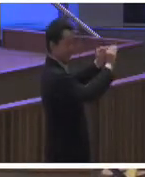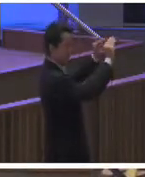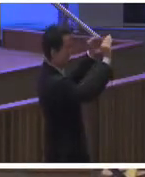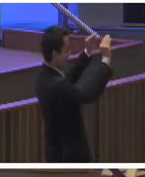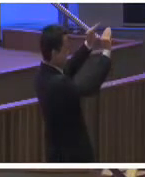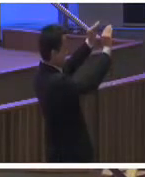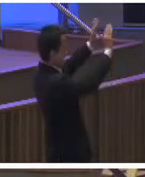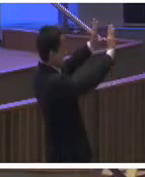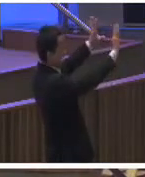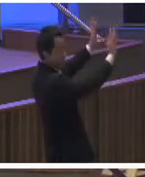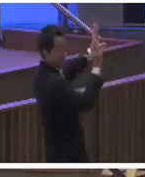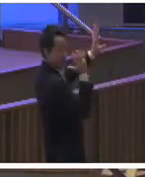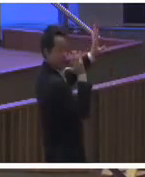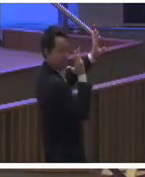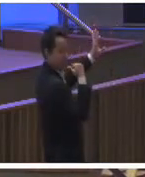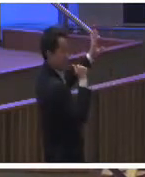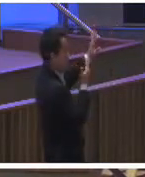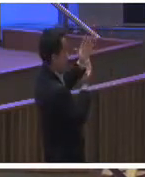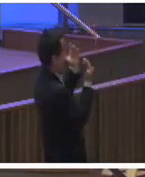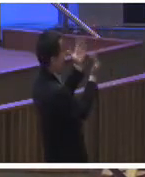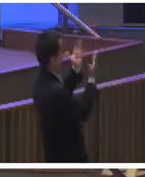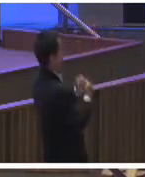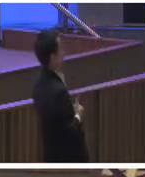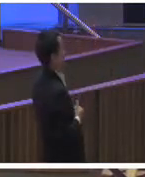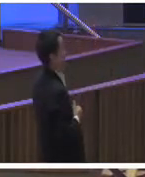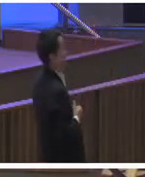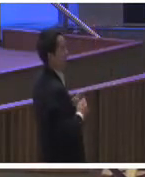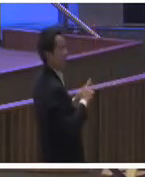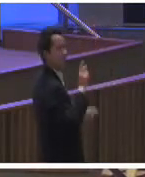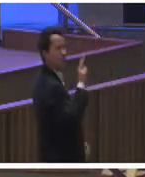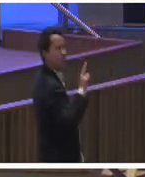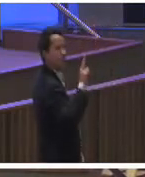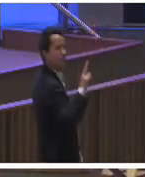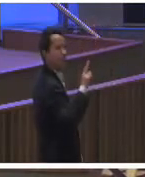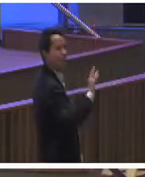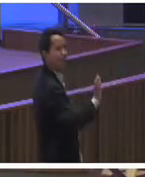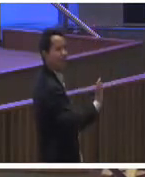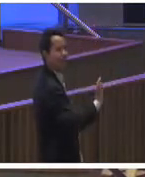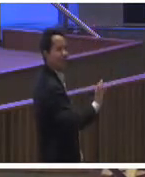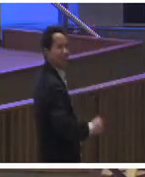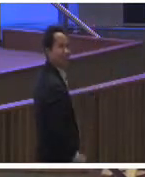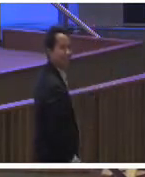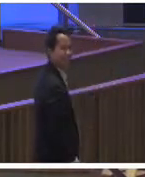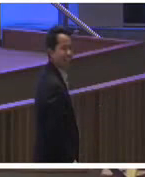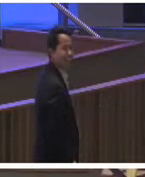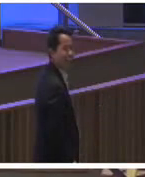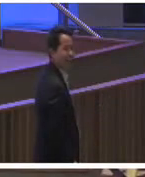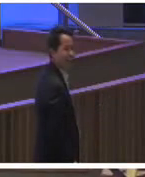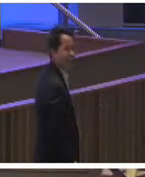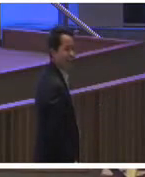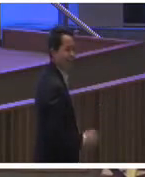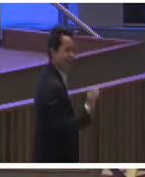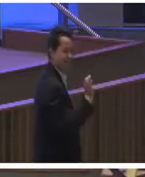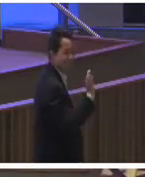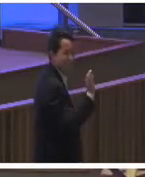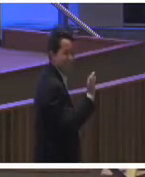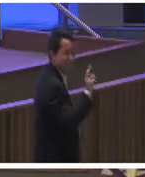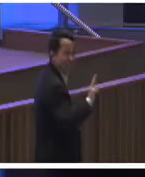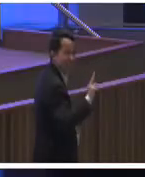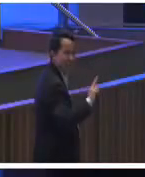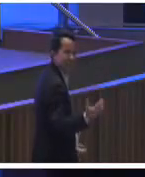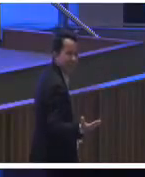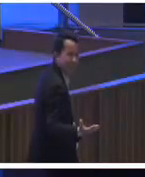na direção dos confrontos. Não tem como uma arma ser vitoriosa se não for através